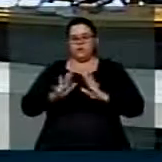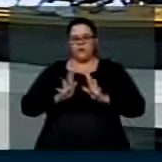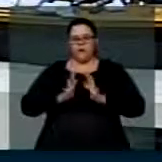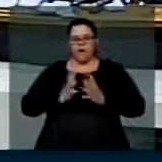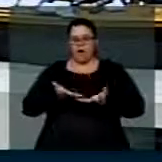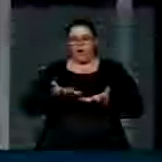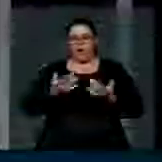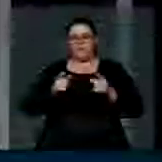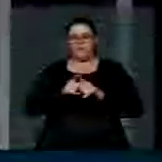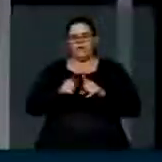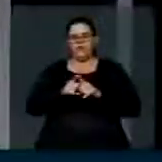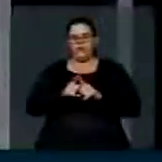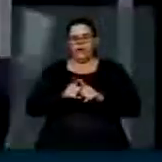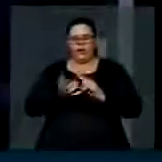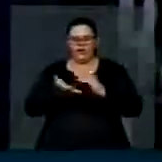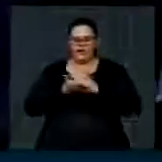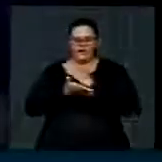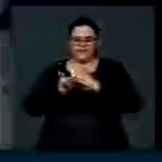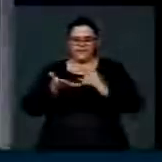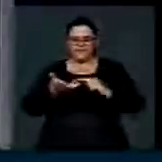do Estado são alguns